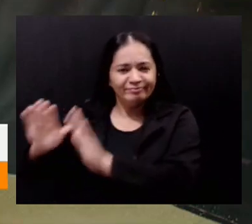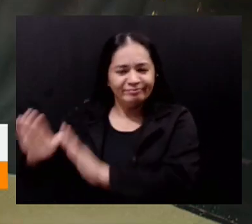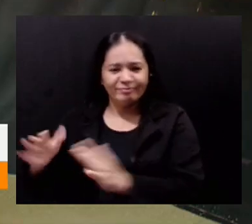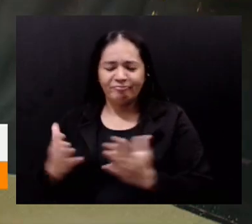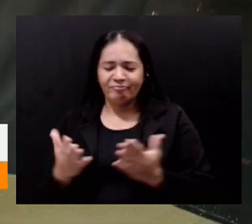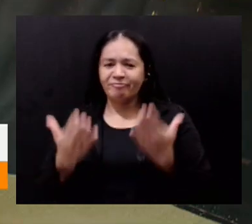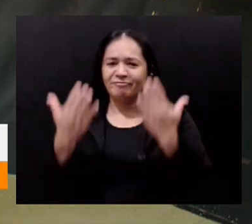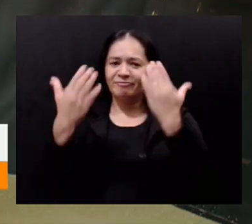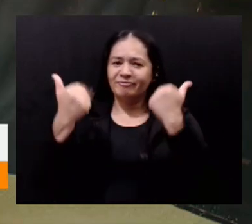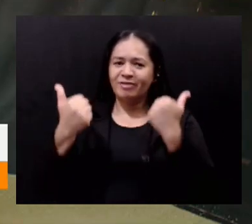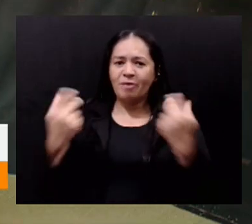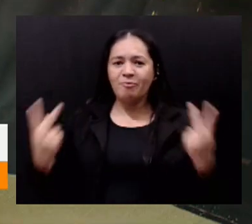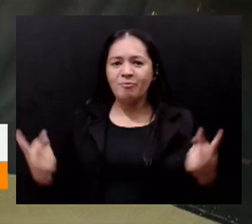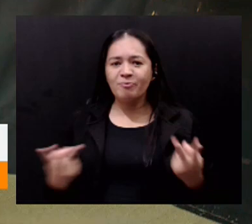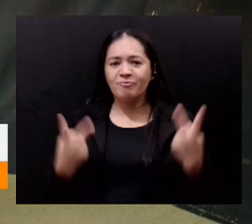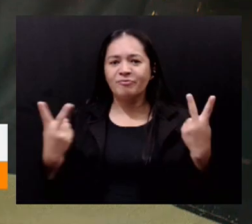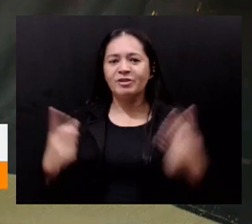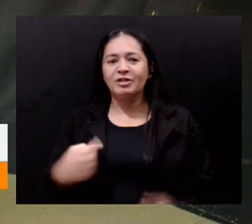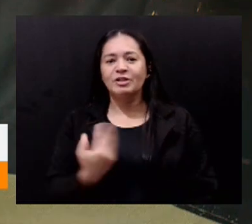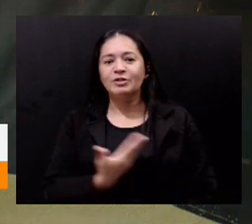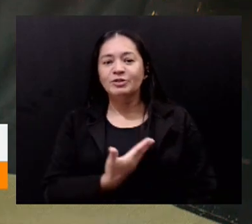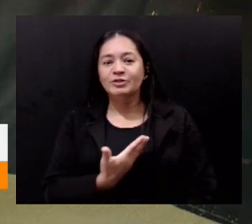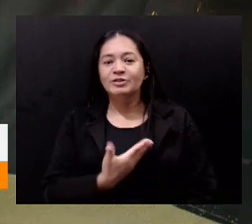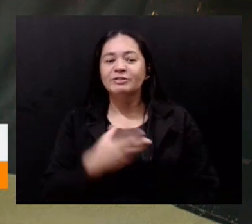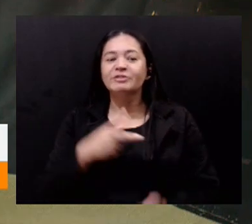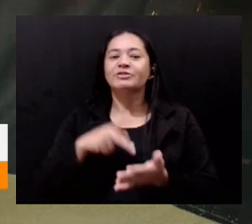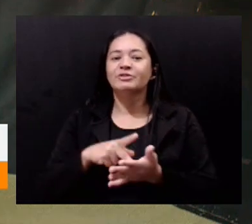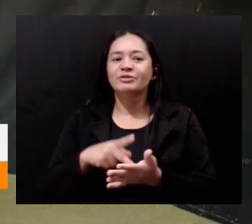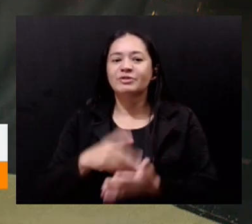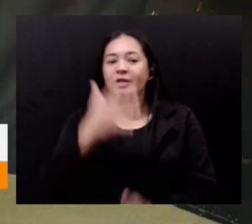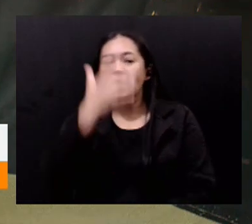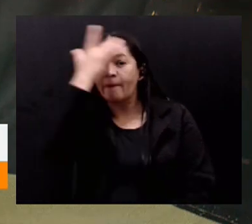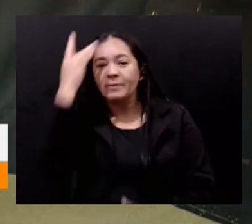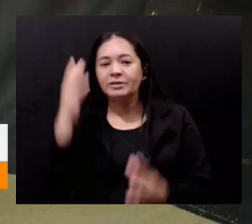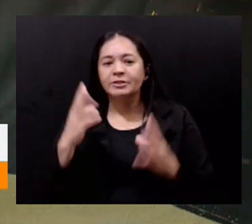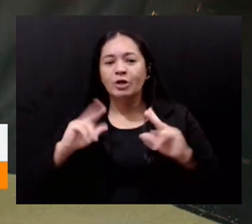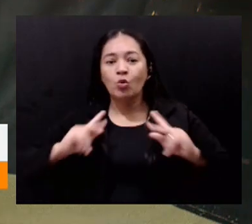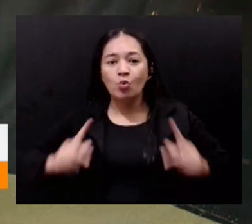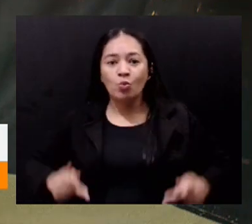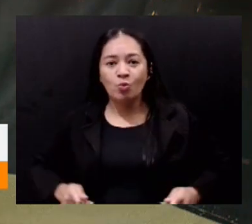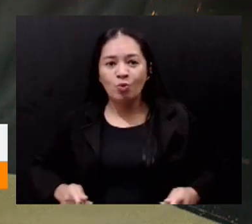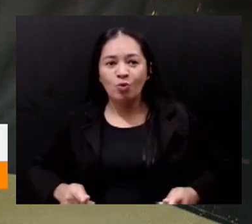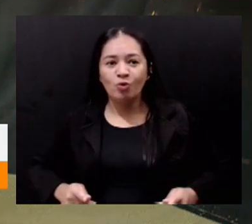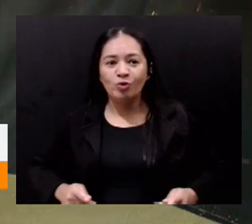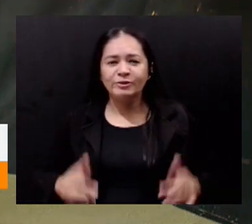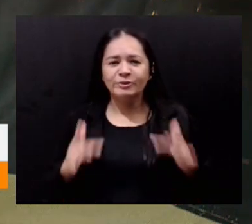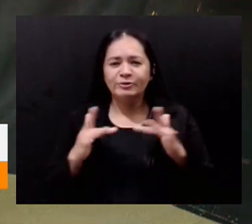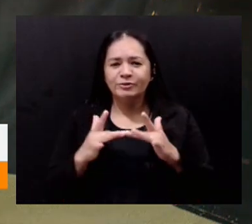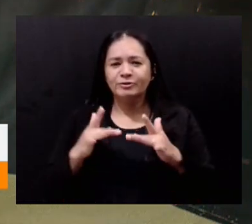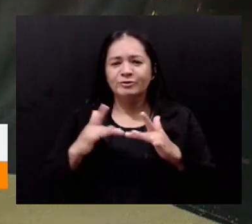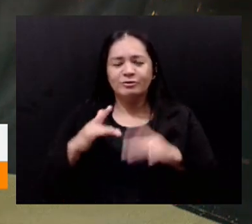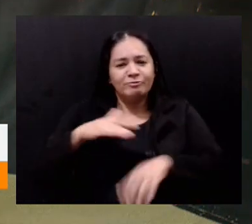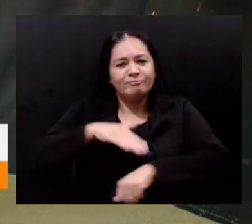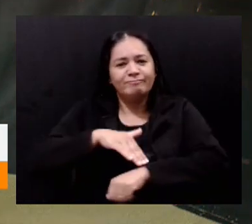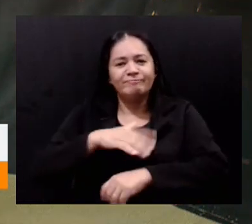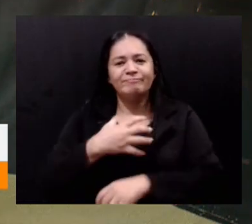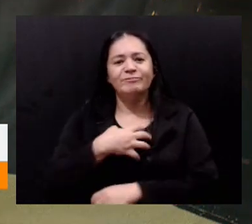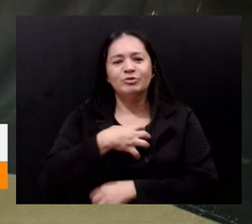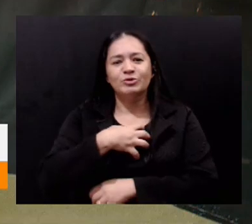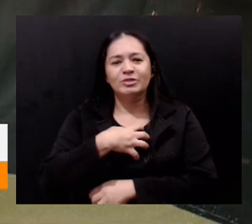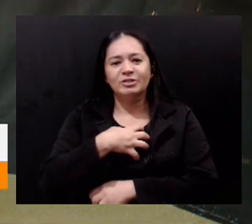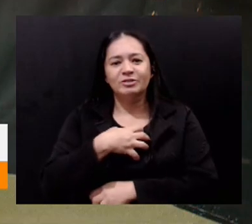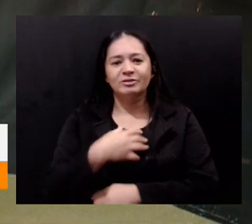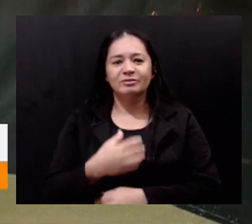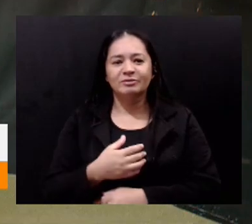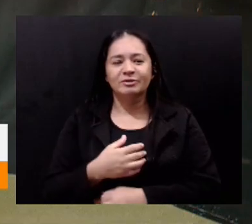às amizades de verdade, à pessoa, ao ser humano, ao Sim. toque, ao afeto, ao sentir, né, ao abraço, isso é